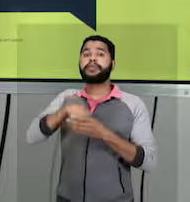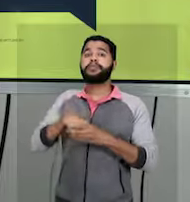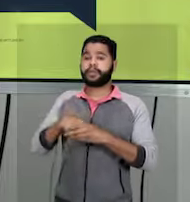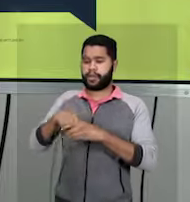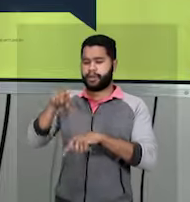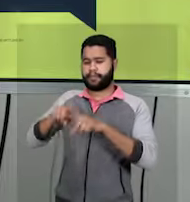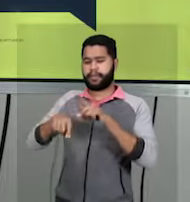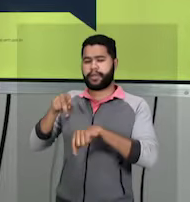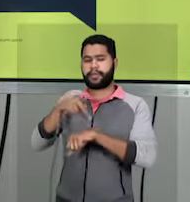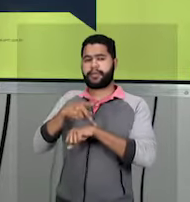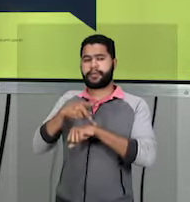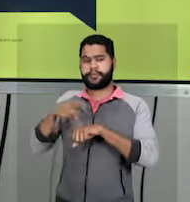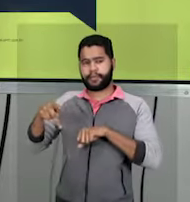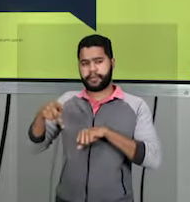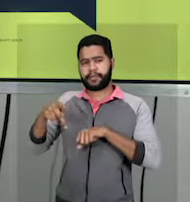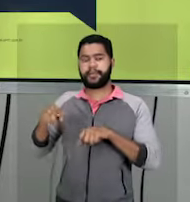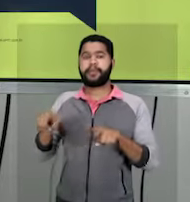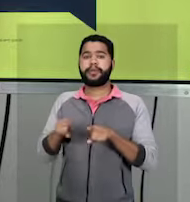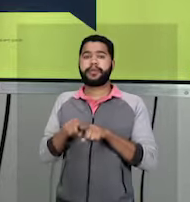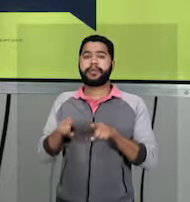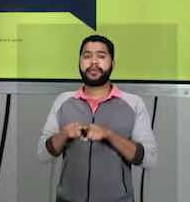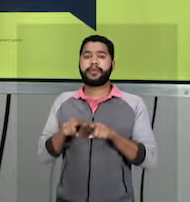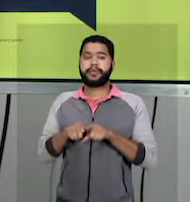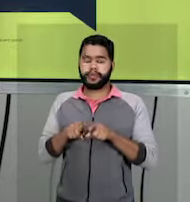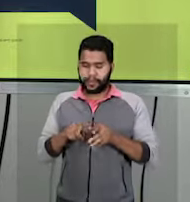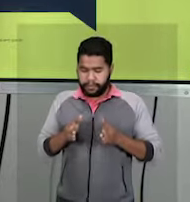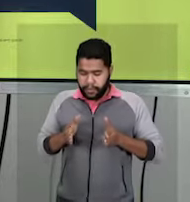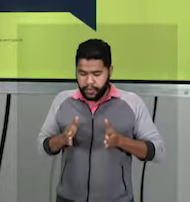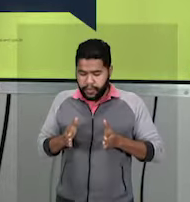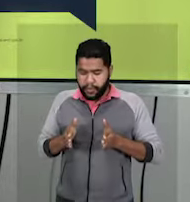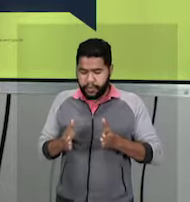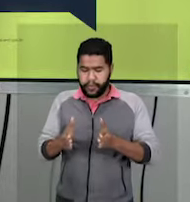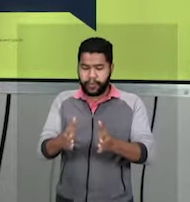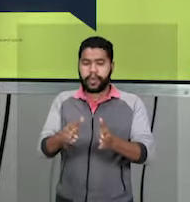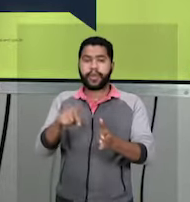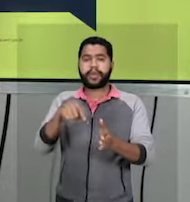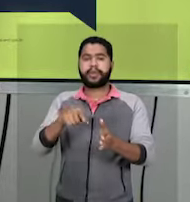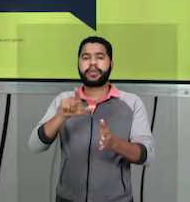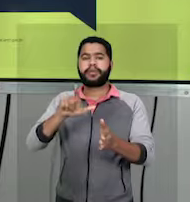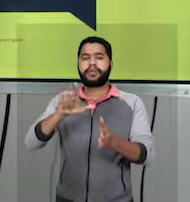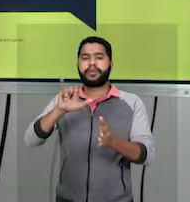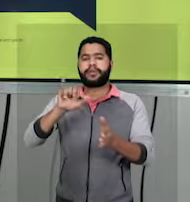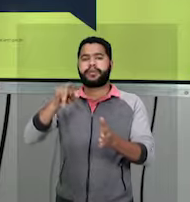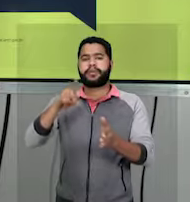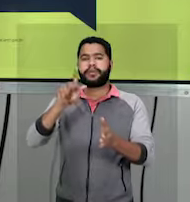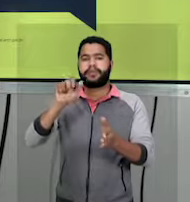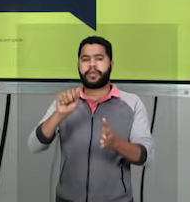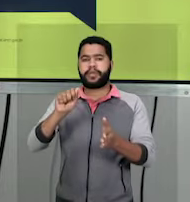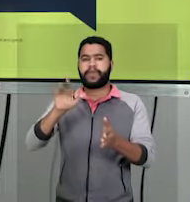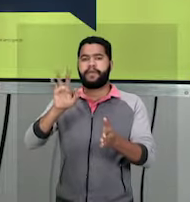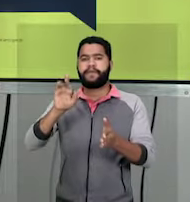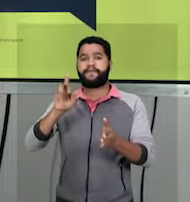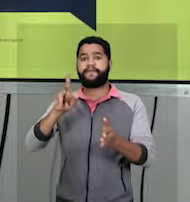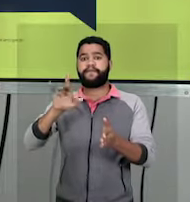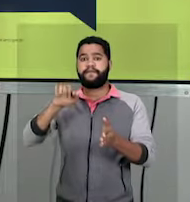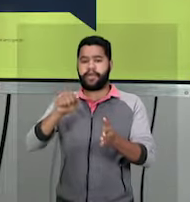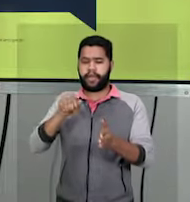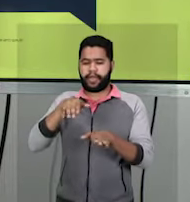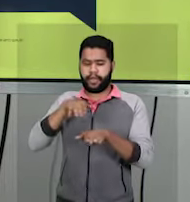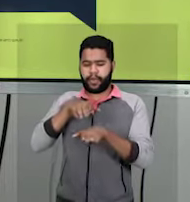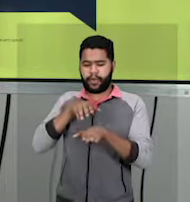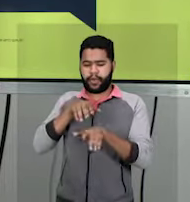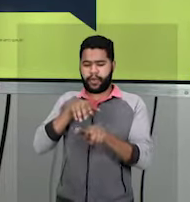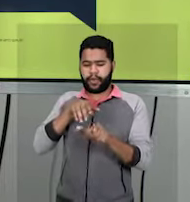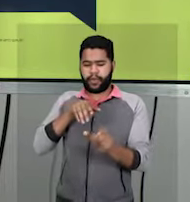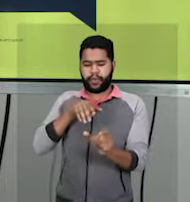e a gente chama também linha férrea o caminho que esses que esses trens não é percorrem que